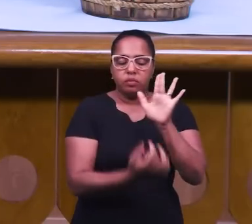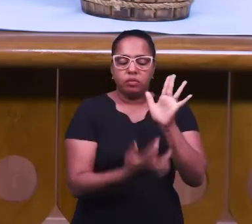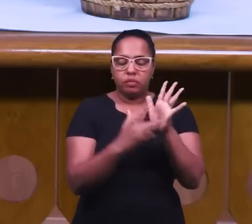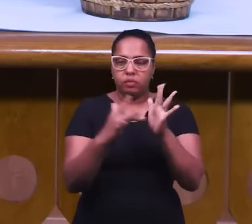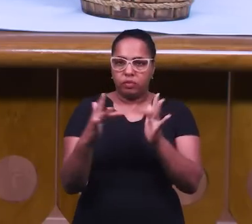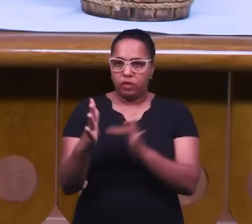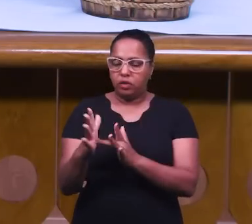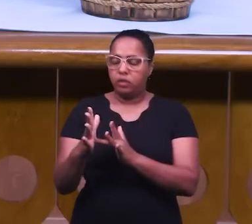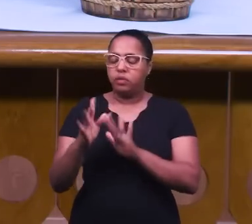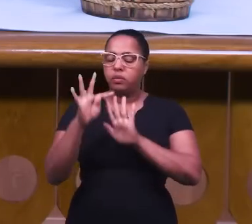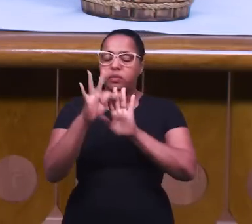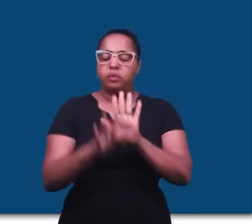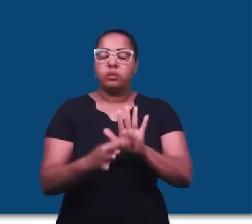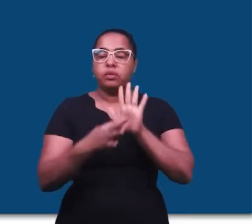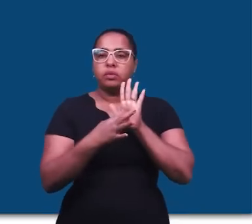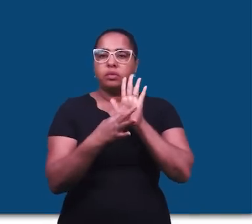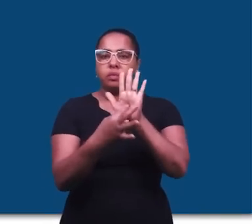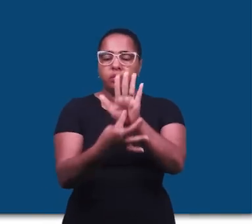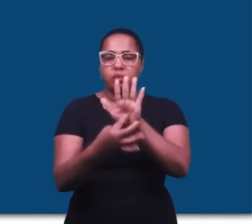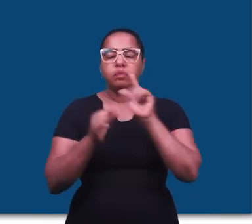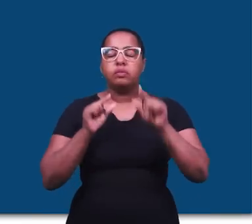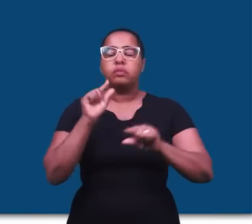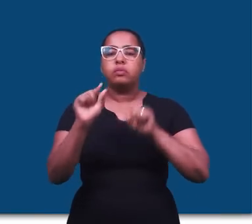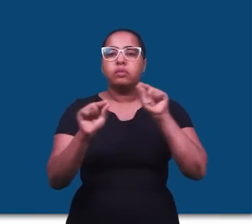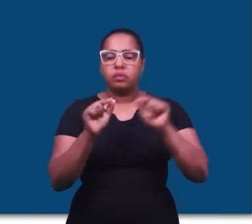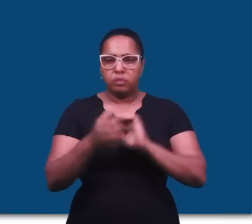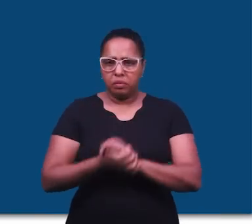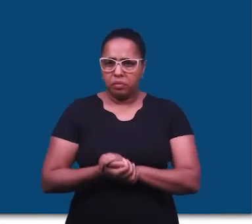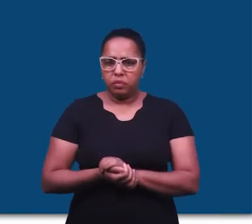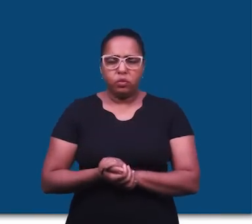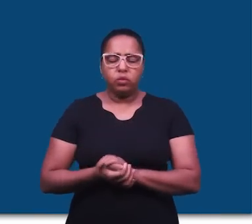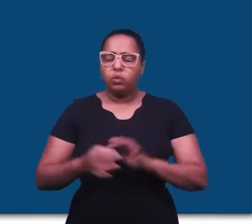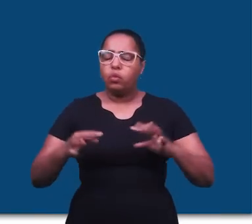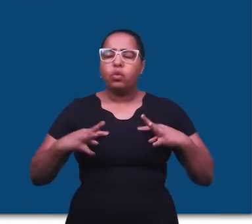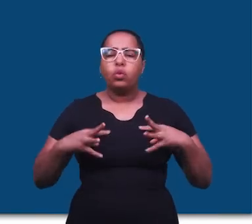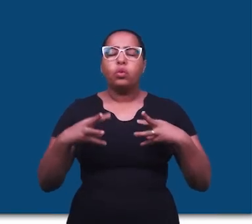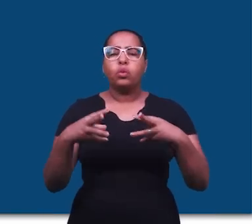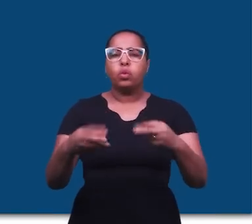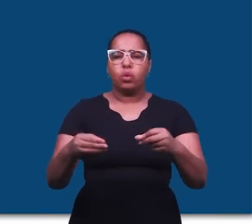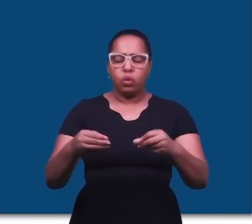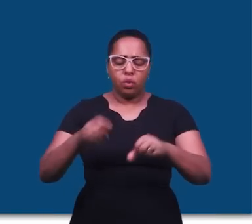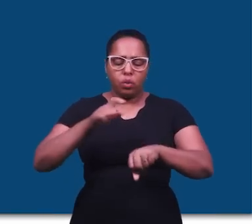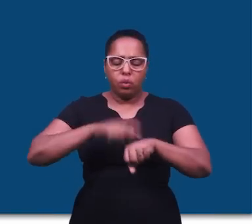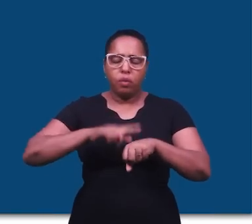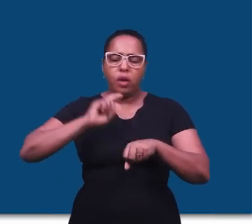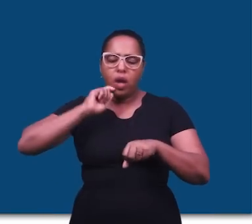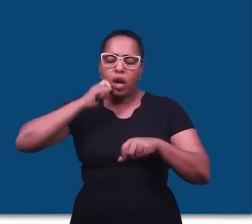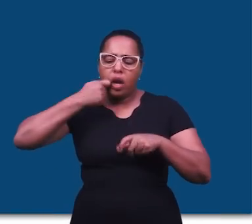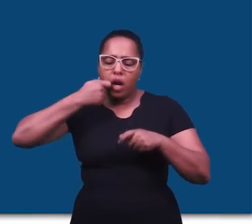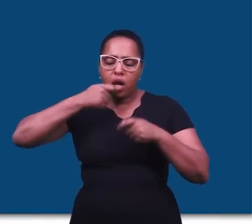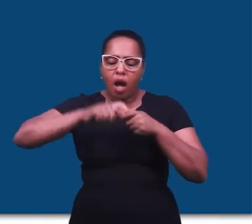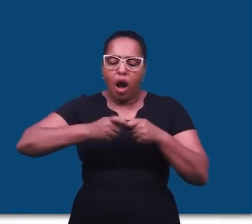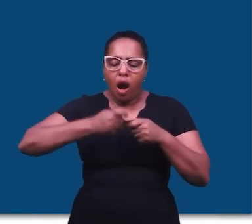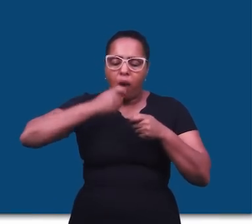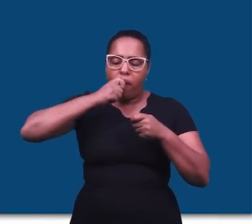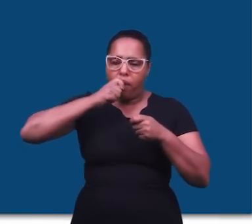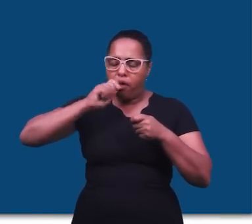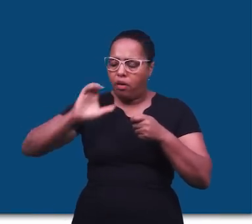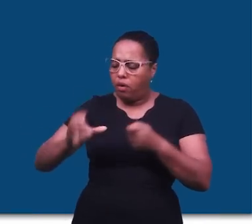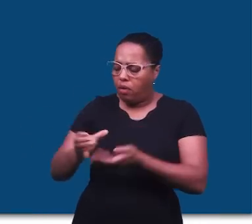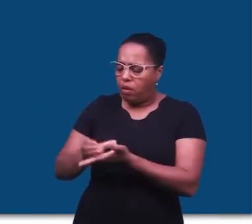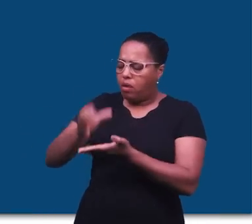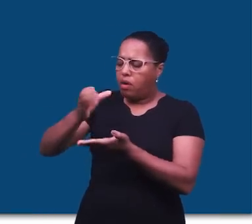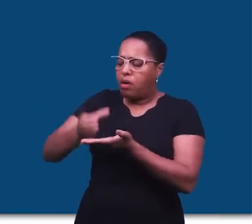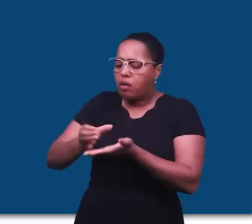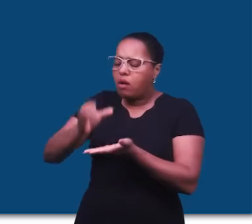Então vamos ler o texto que diz assim: Porque todas as vezes que comerdes este pão e